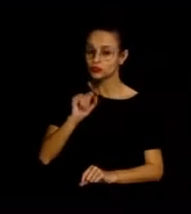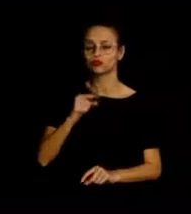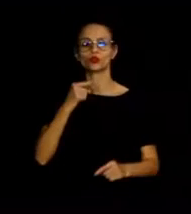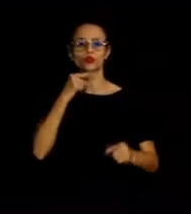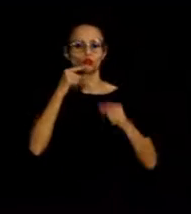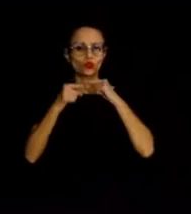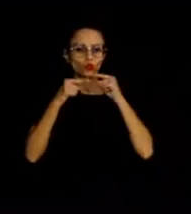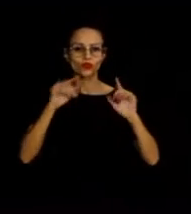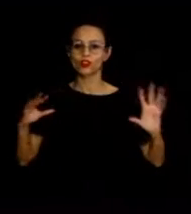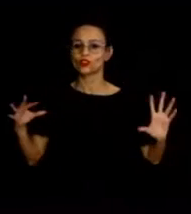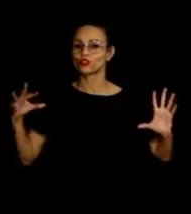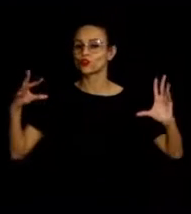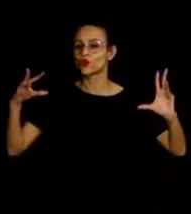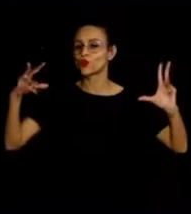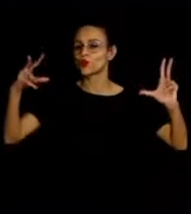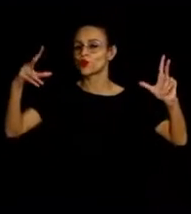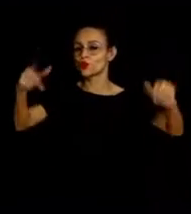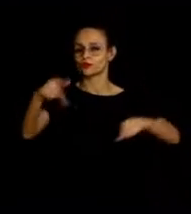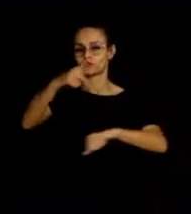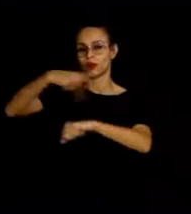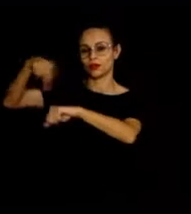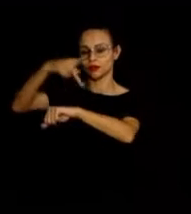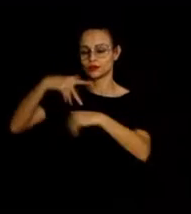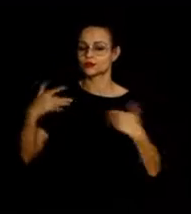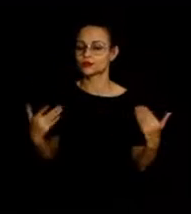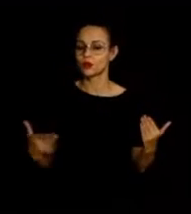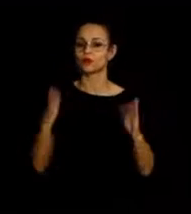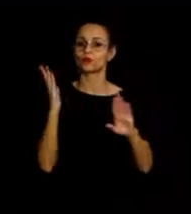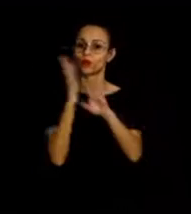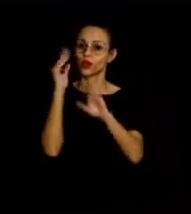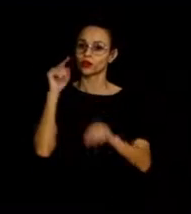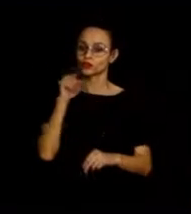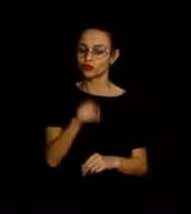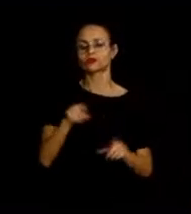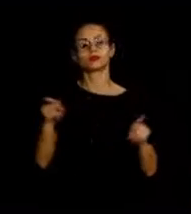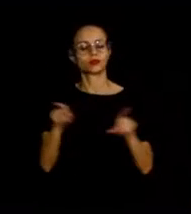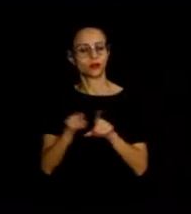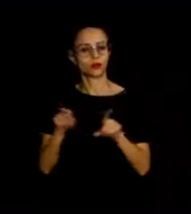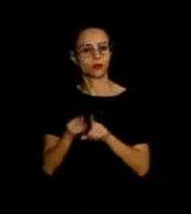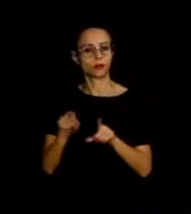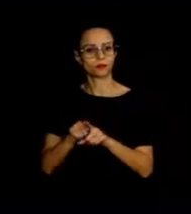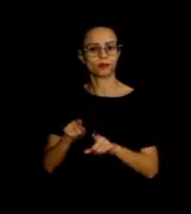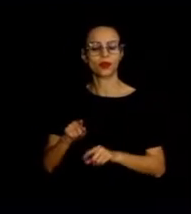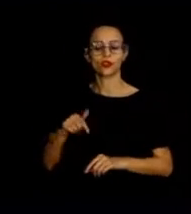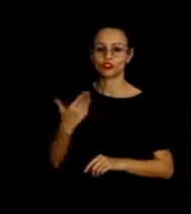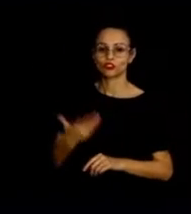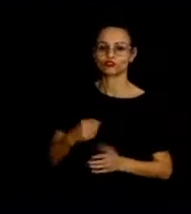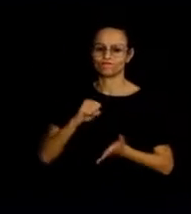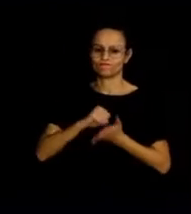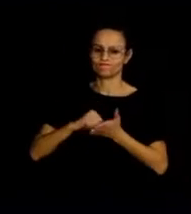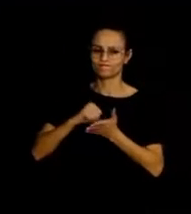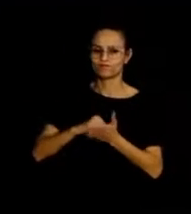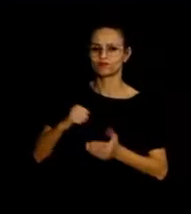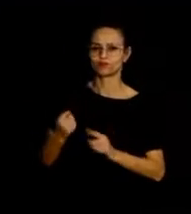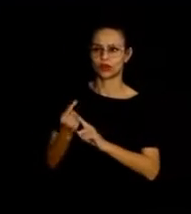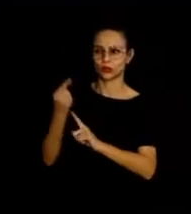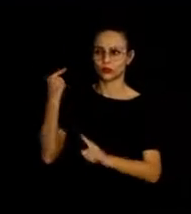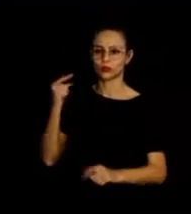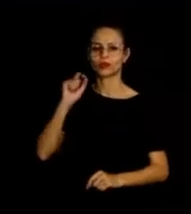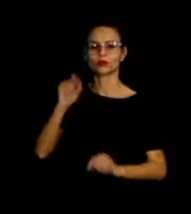dúvidas de todas de todos por conta disso a gente também insistiu há um tempo atrás